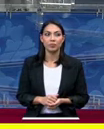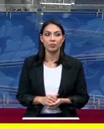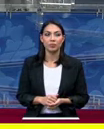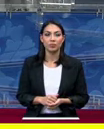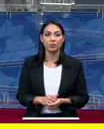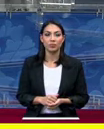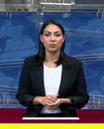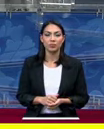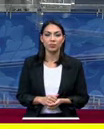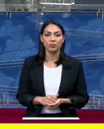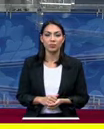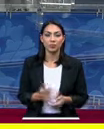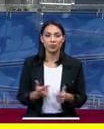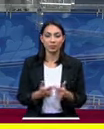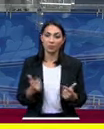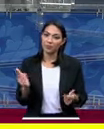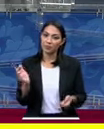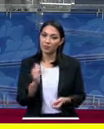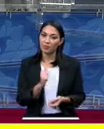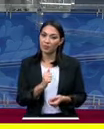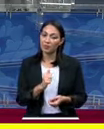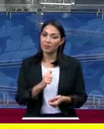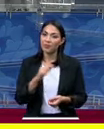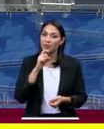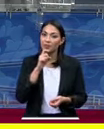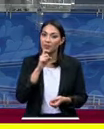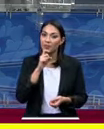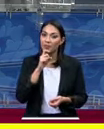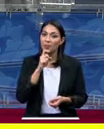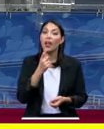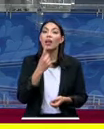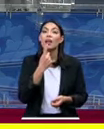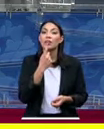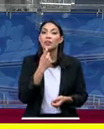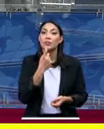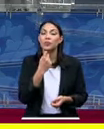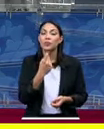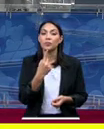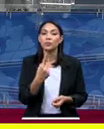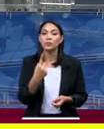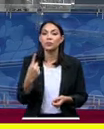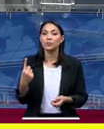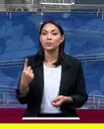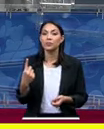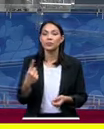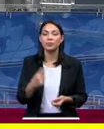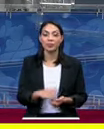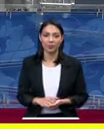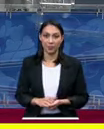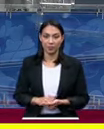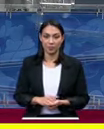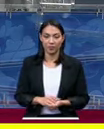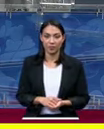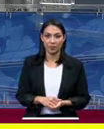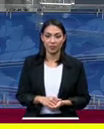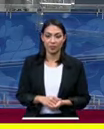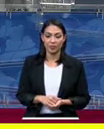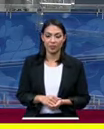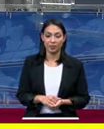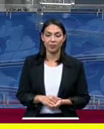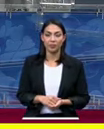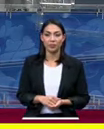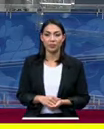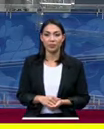número. Pode chamar que a sorte vem. Bola vermelha, número 11. Vermelha 11.